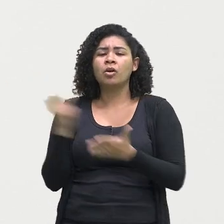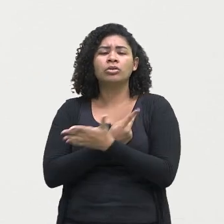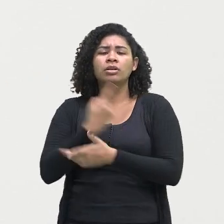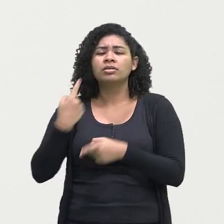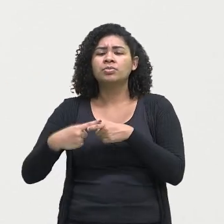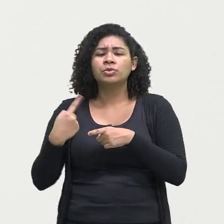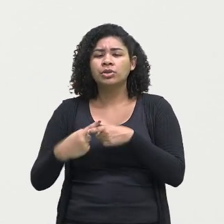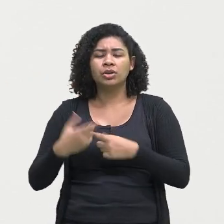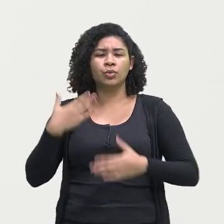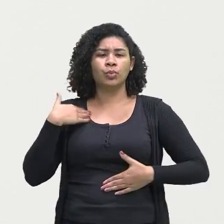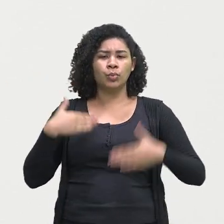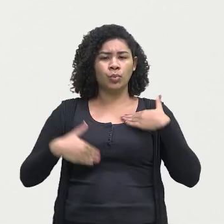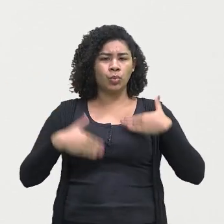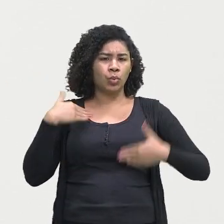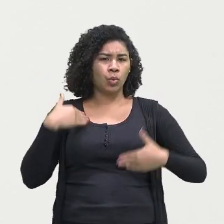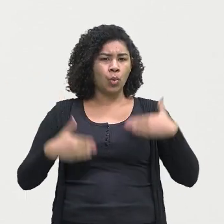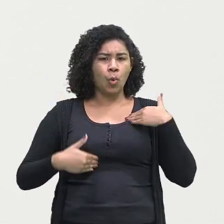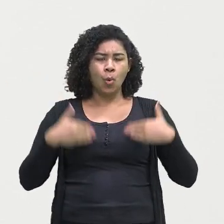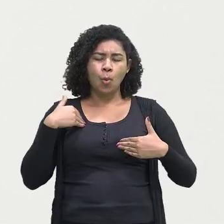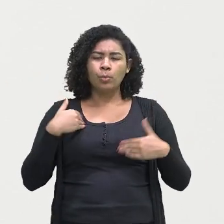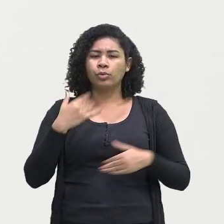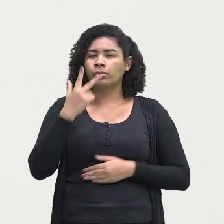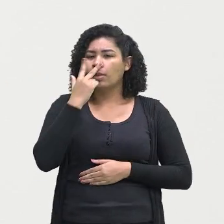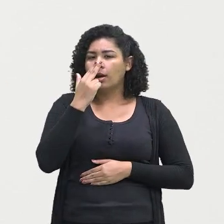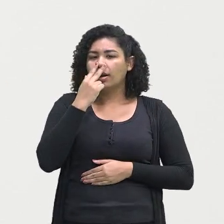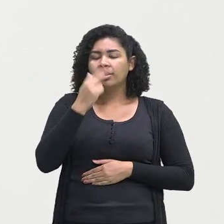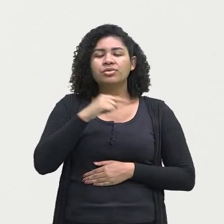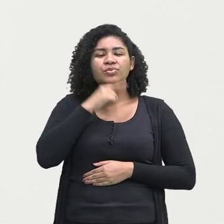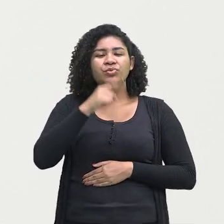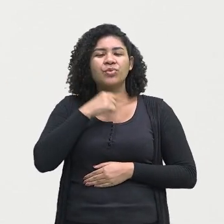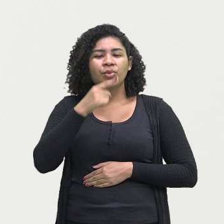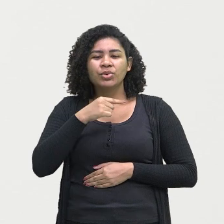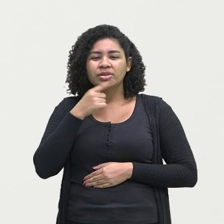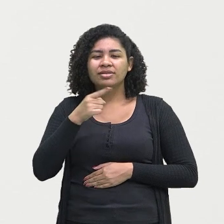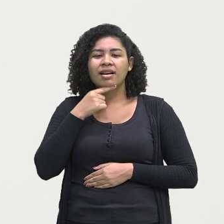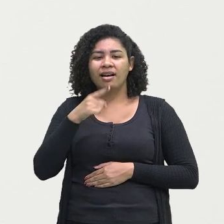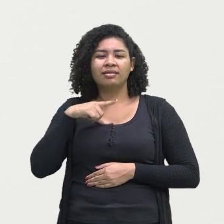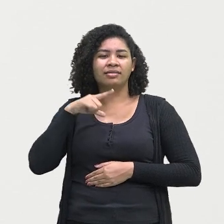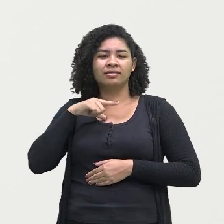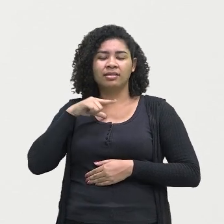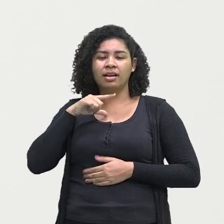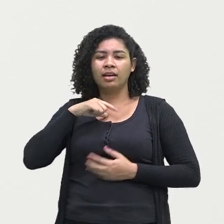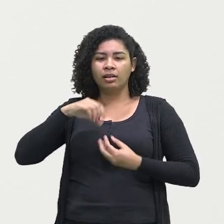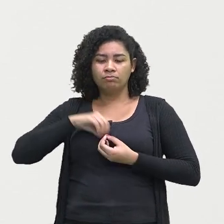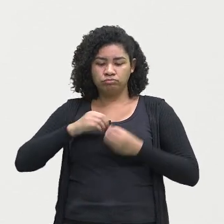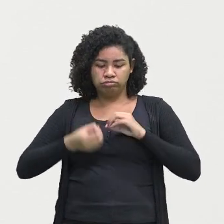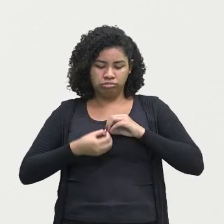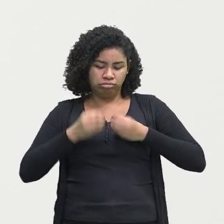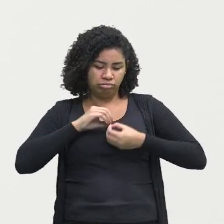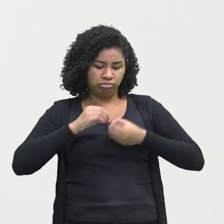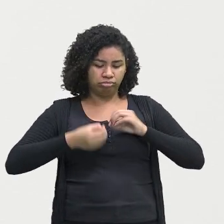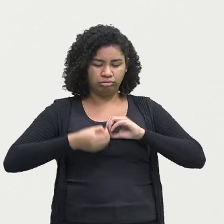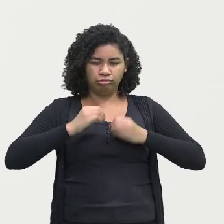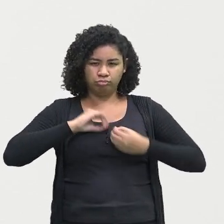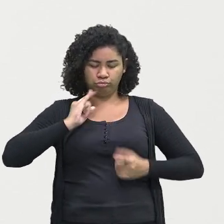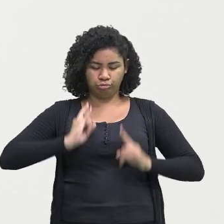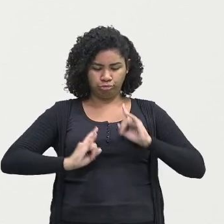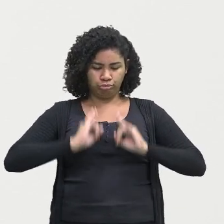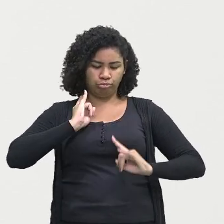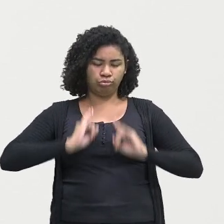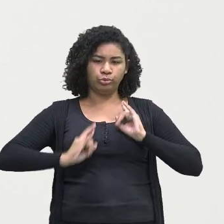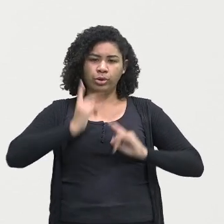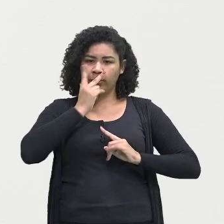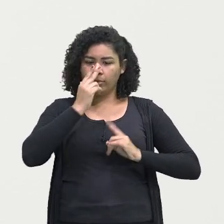é incapaz de quebrar, de expelir alguns compostos, né, desse hormônio,